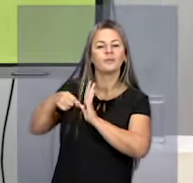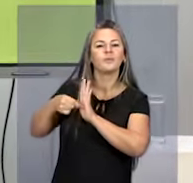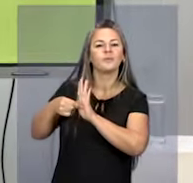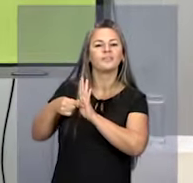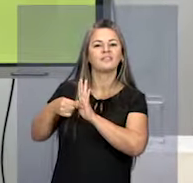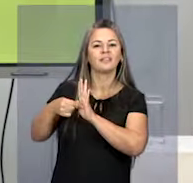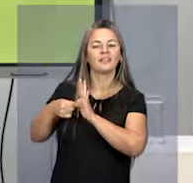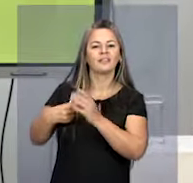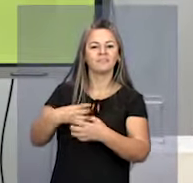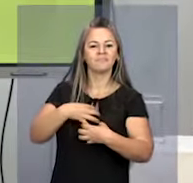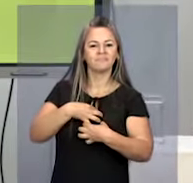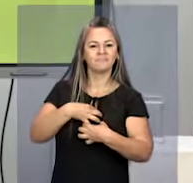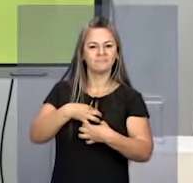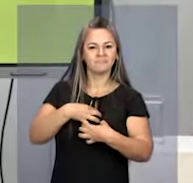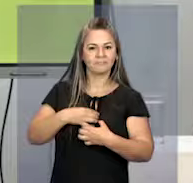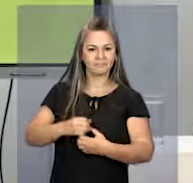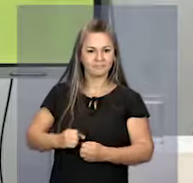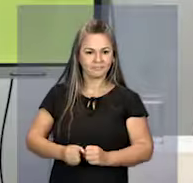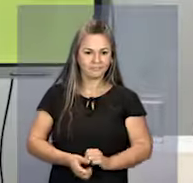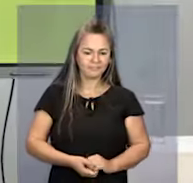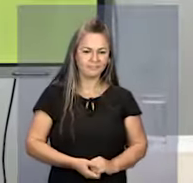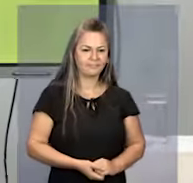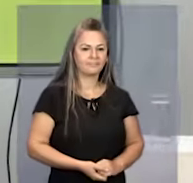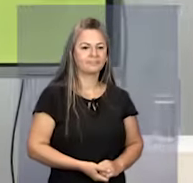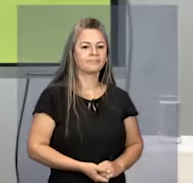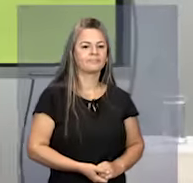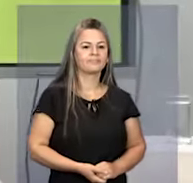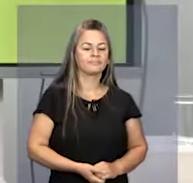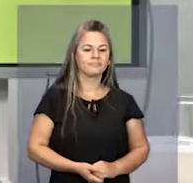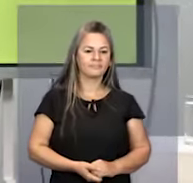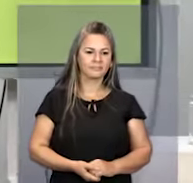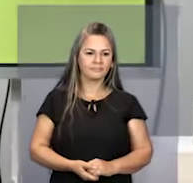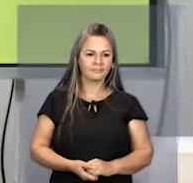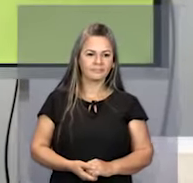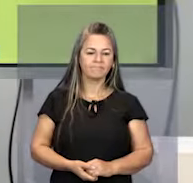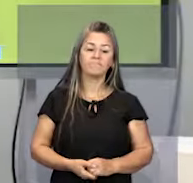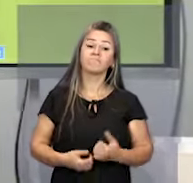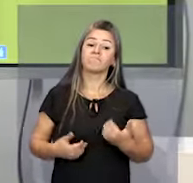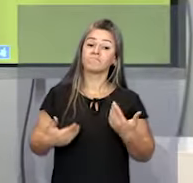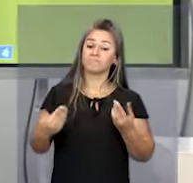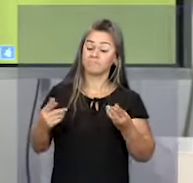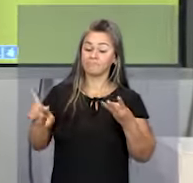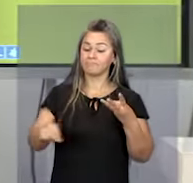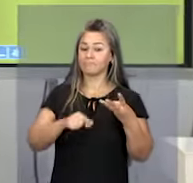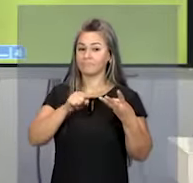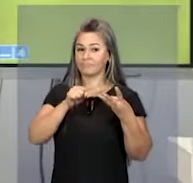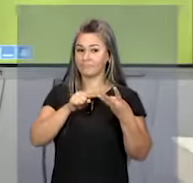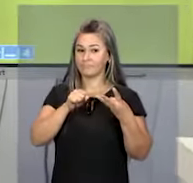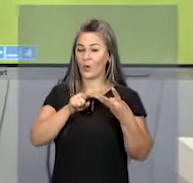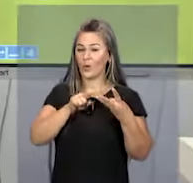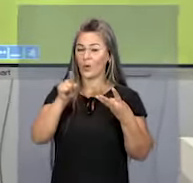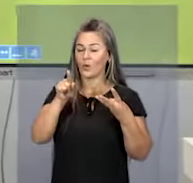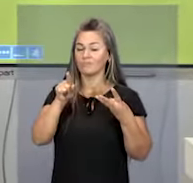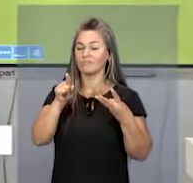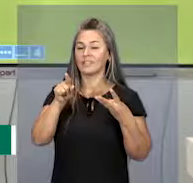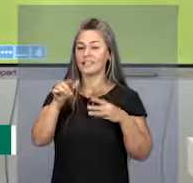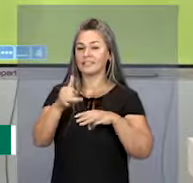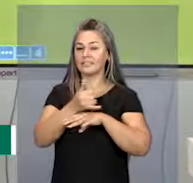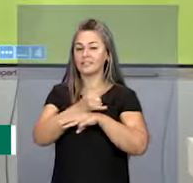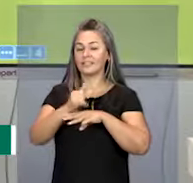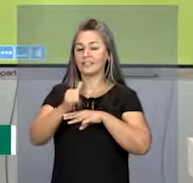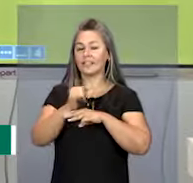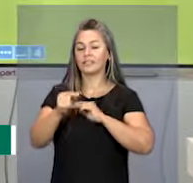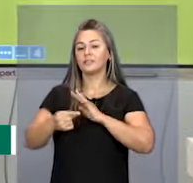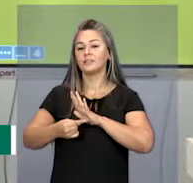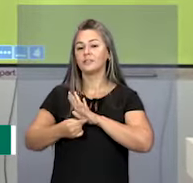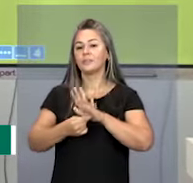realidade, tá bom? Continuando. Os mitos também são outra forma de apresentar o